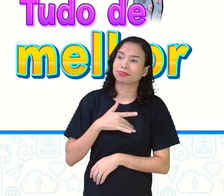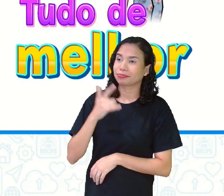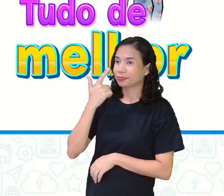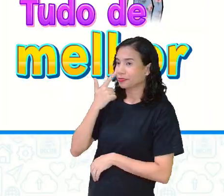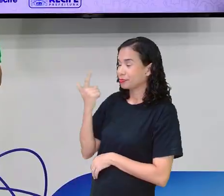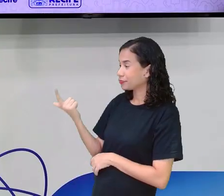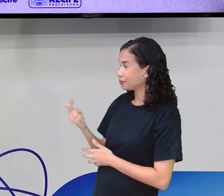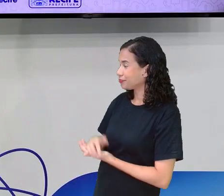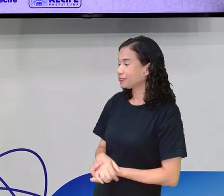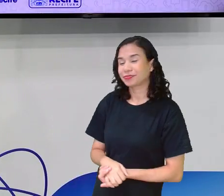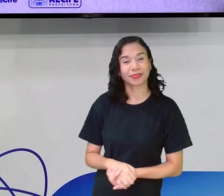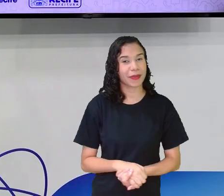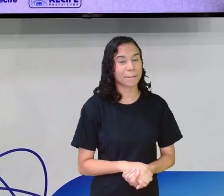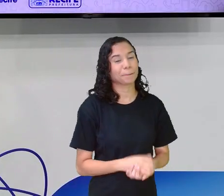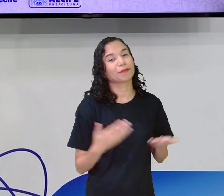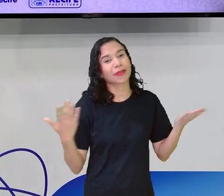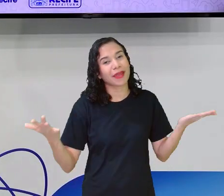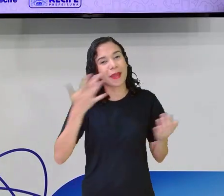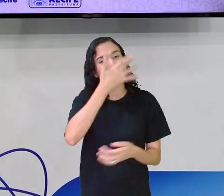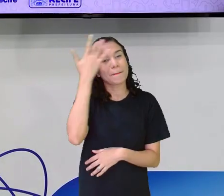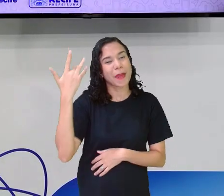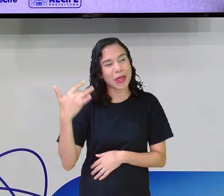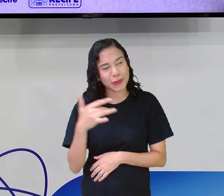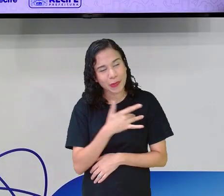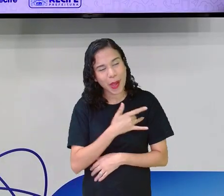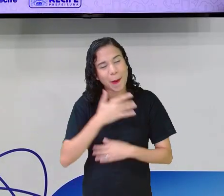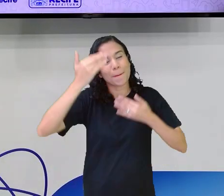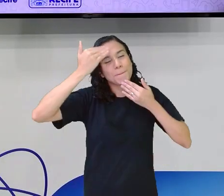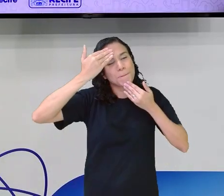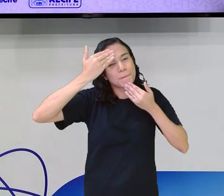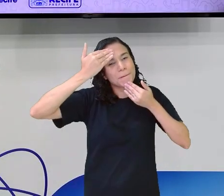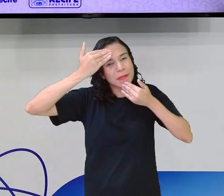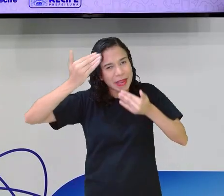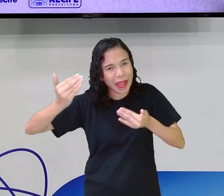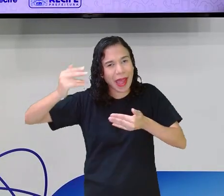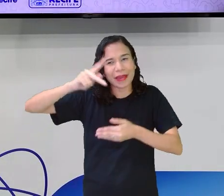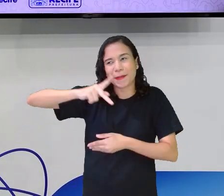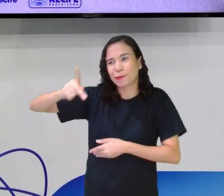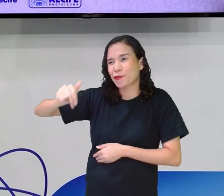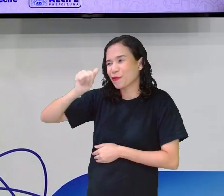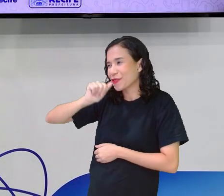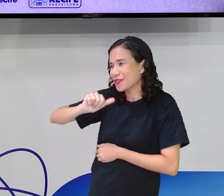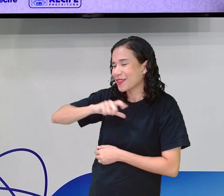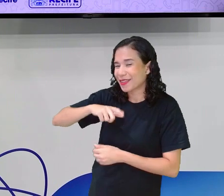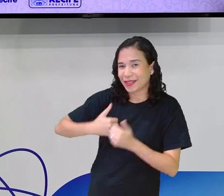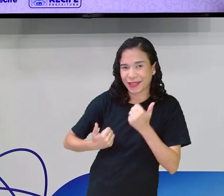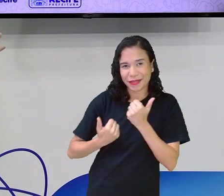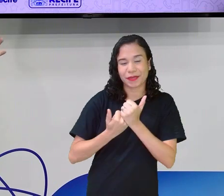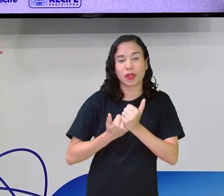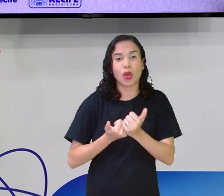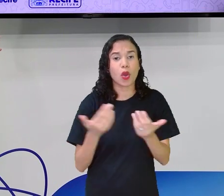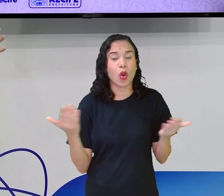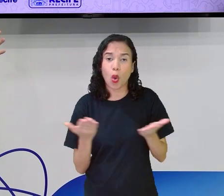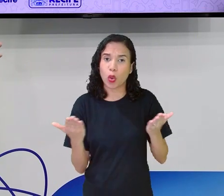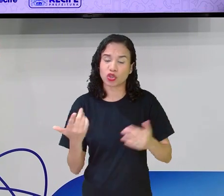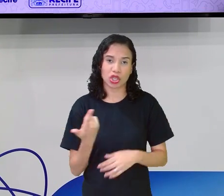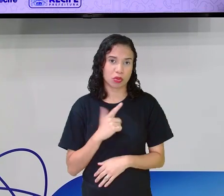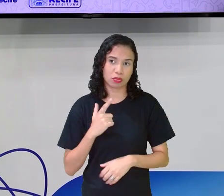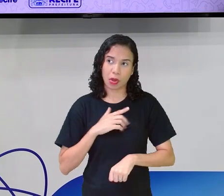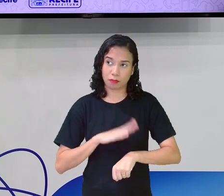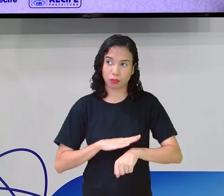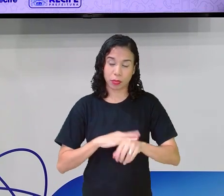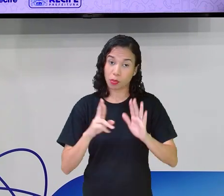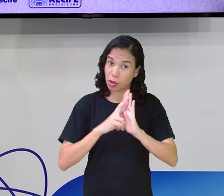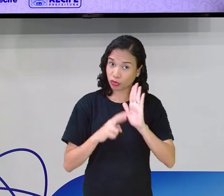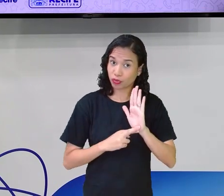Patrulha de Gatos. Pessoal, eu vou agradecer a professora Abigail Viana. Hoje eu não vou deixar a hora do registro,